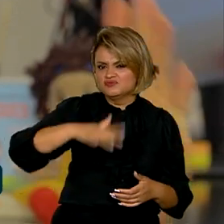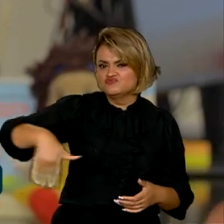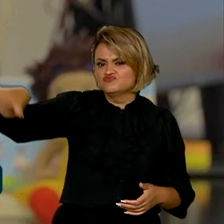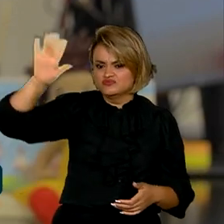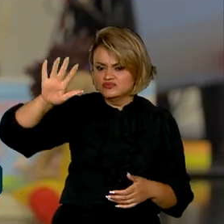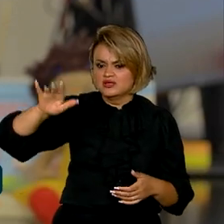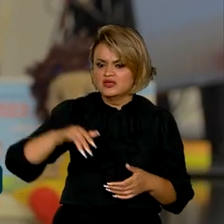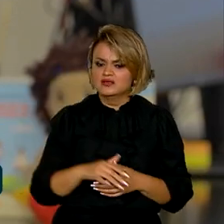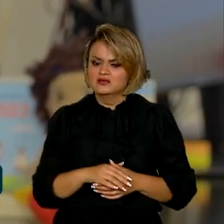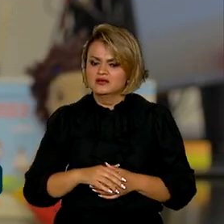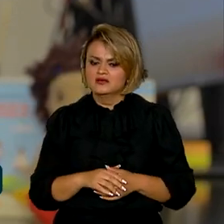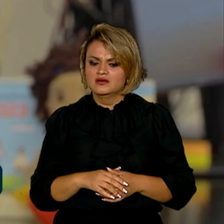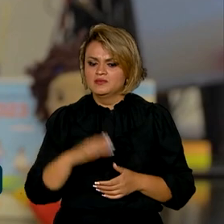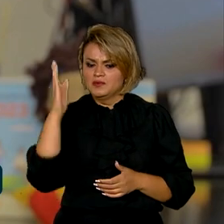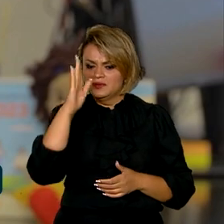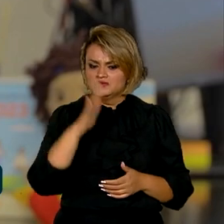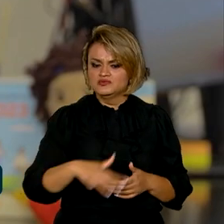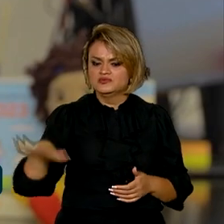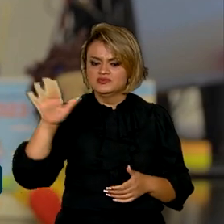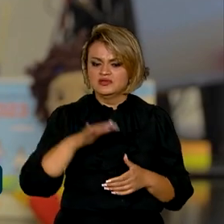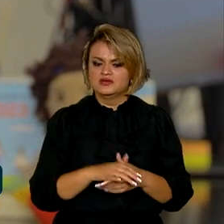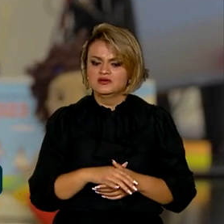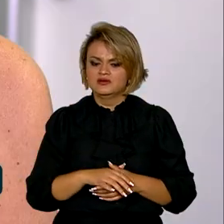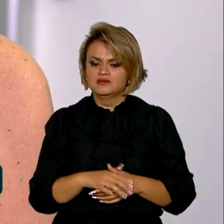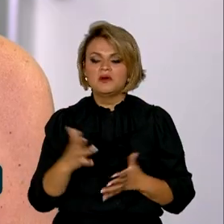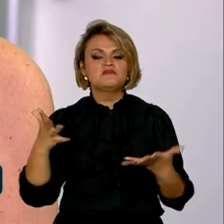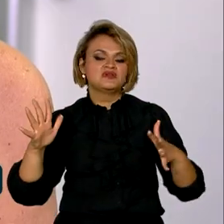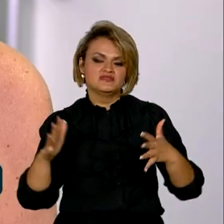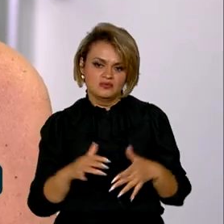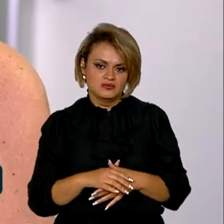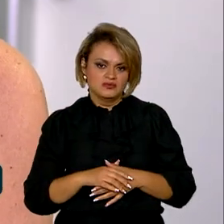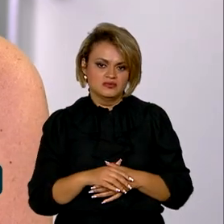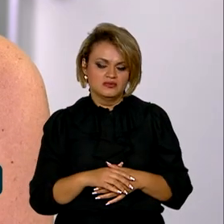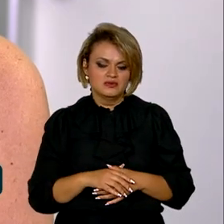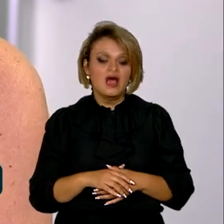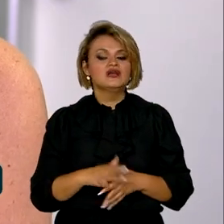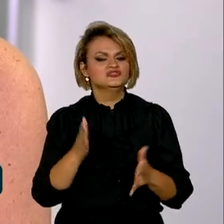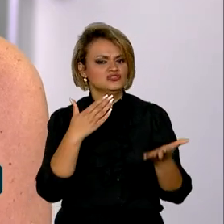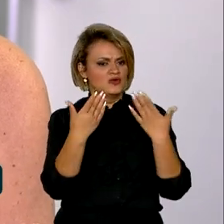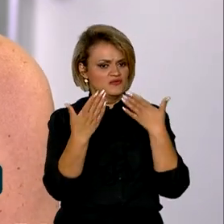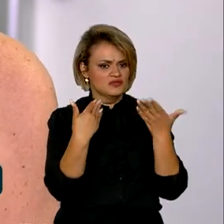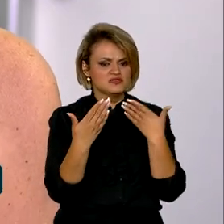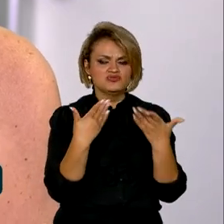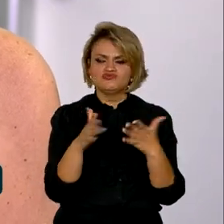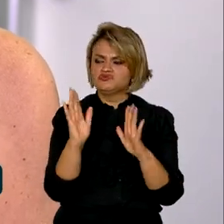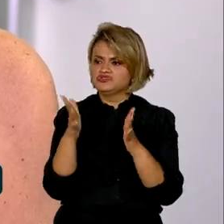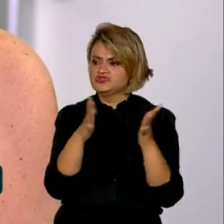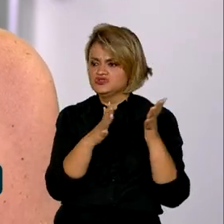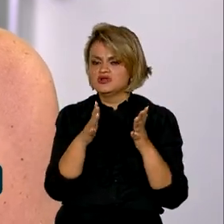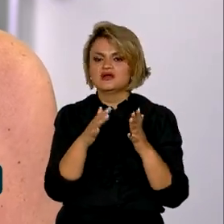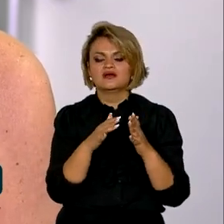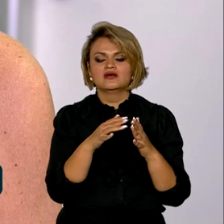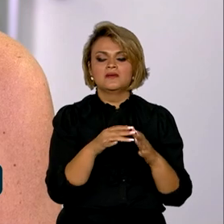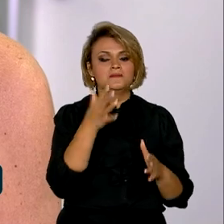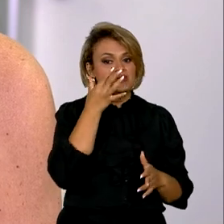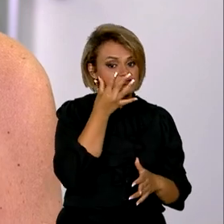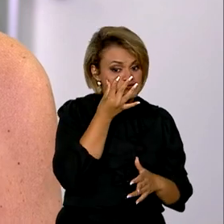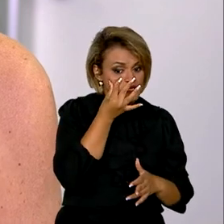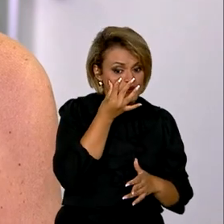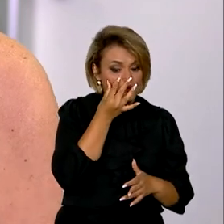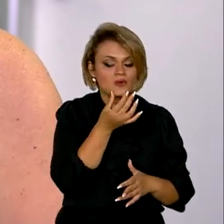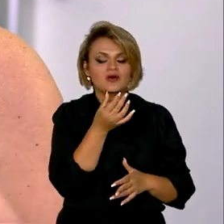ideia é o Brasil inteiro. Tem uma previsão? Já estamos fazendo esse diálogo social. Tanto presencialmente,